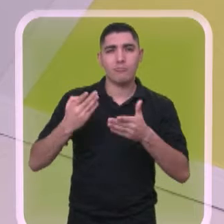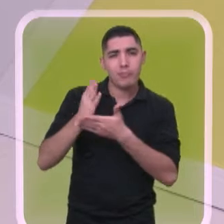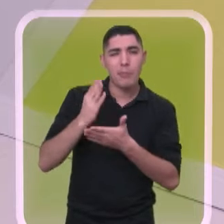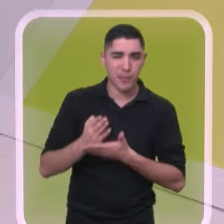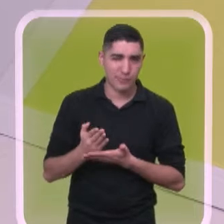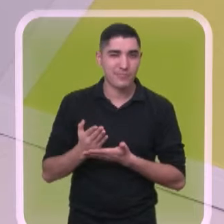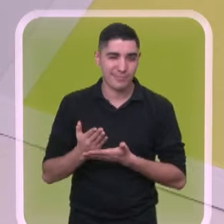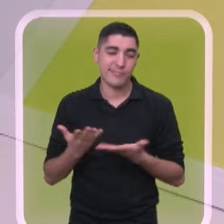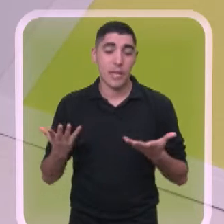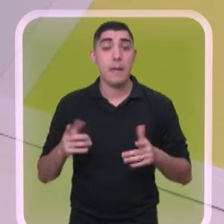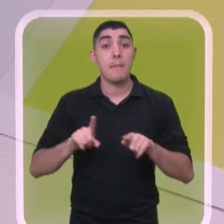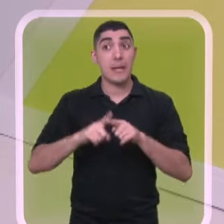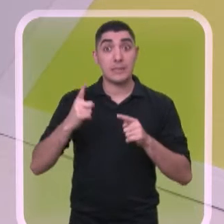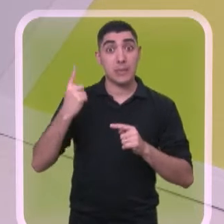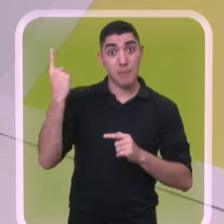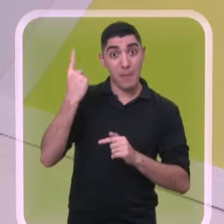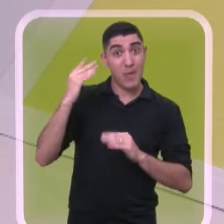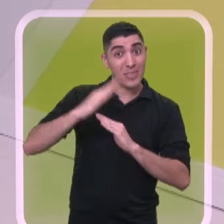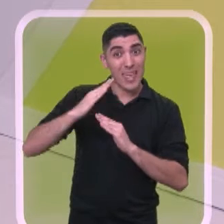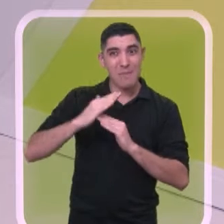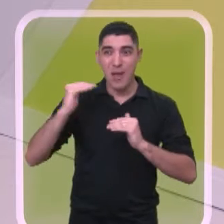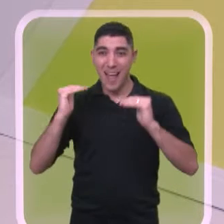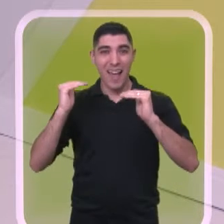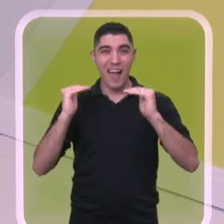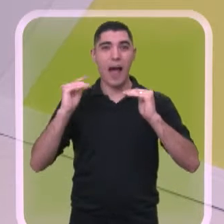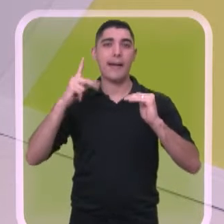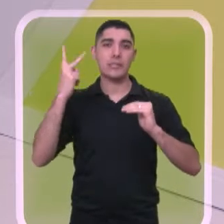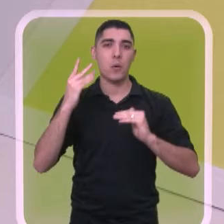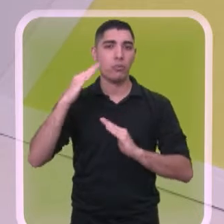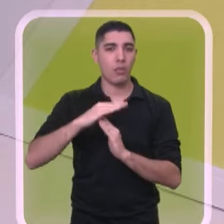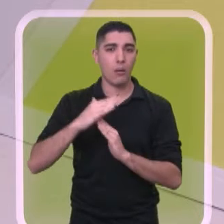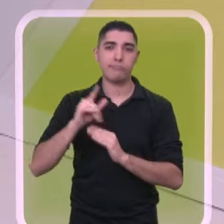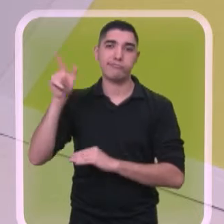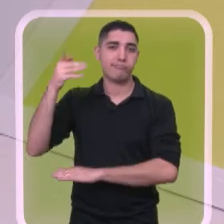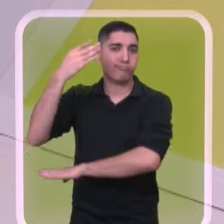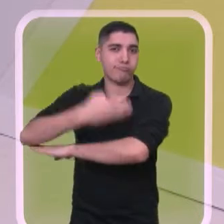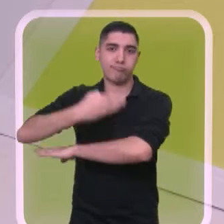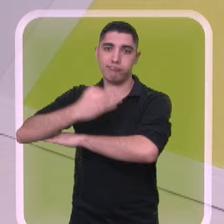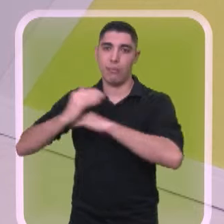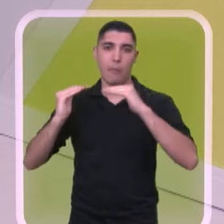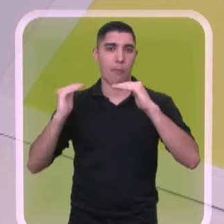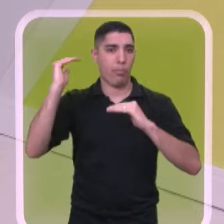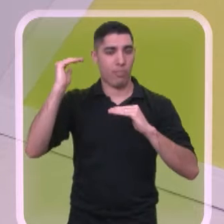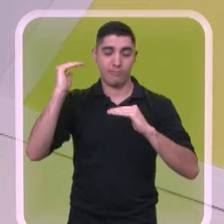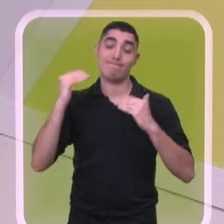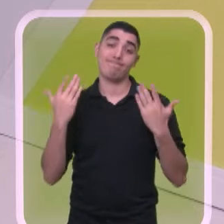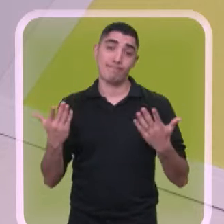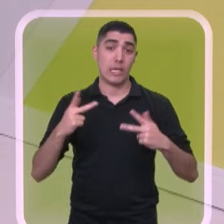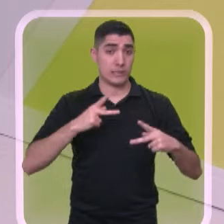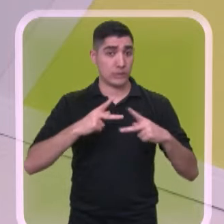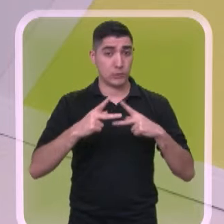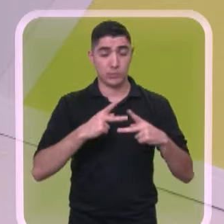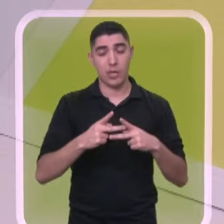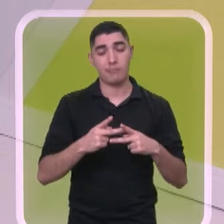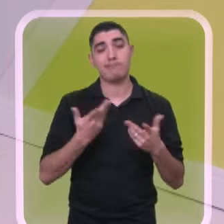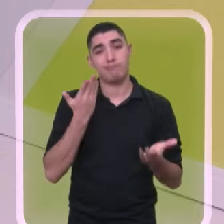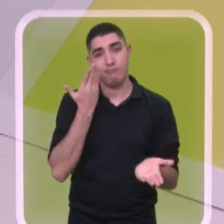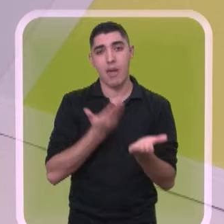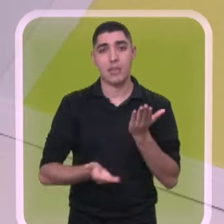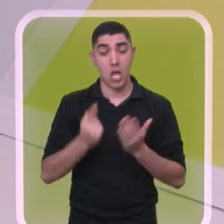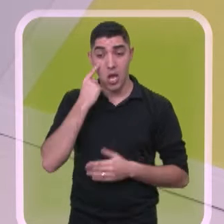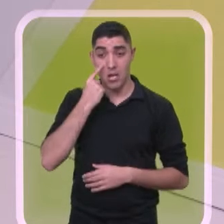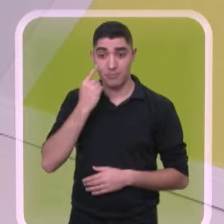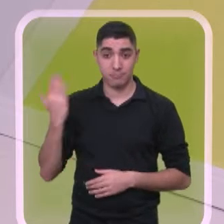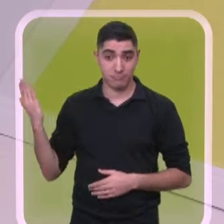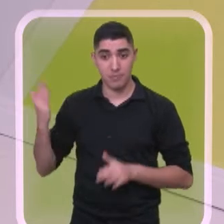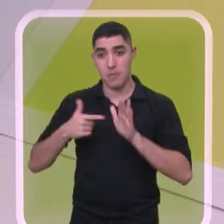de um primeiro tempo equilibrado, no segundo, só deu os donos da casa e o São José acabou derrotado. Vamos ver como é que foi